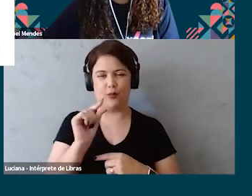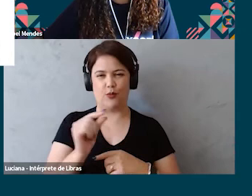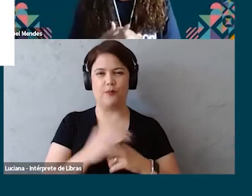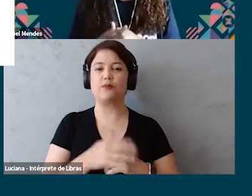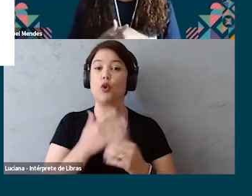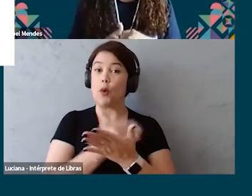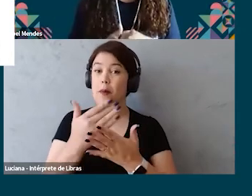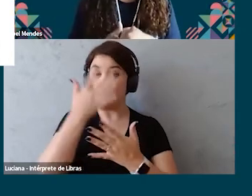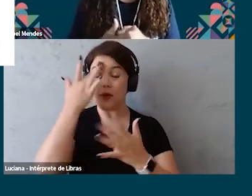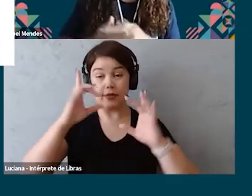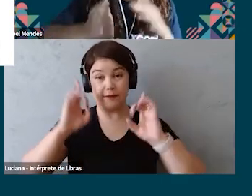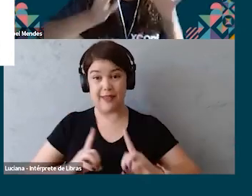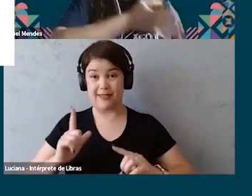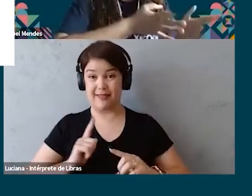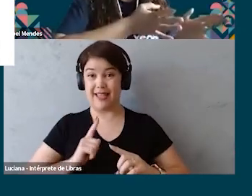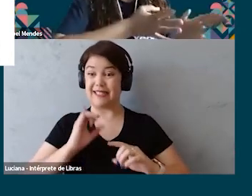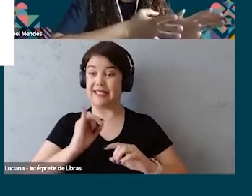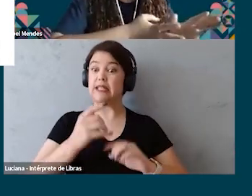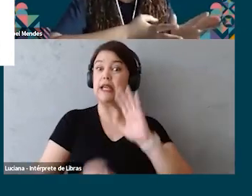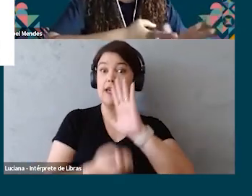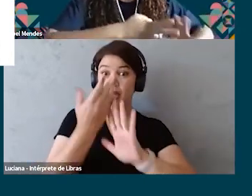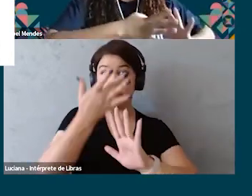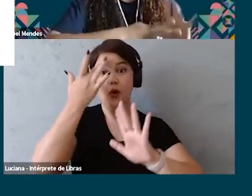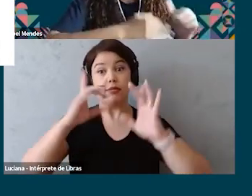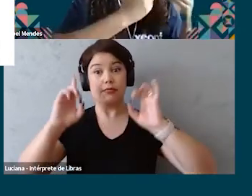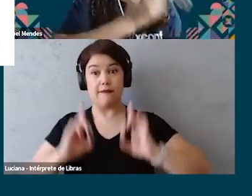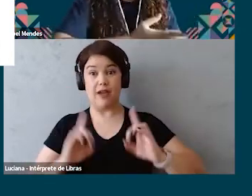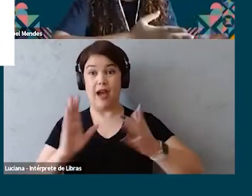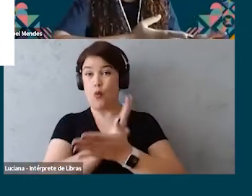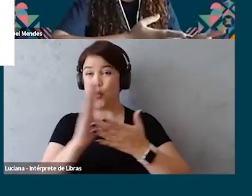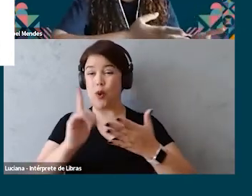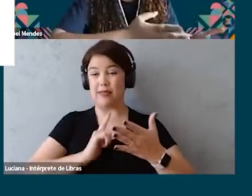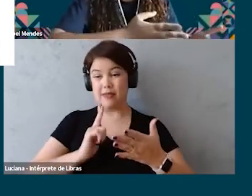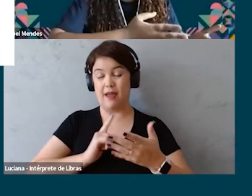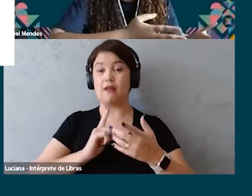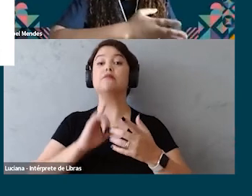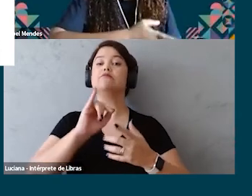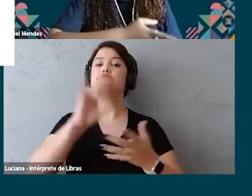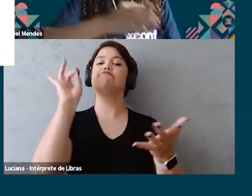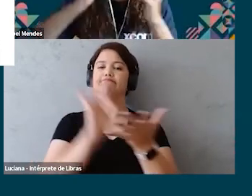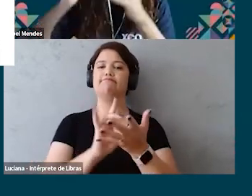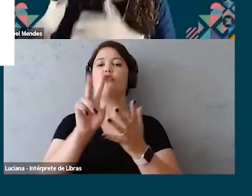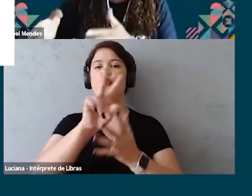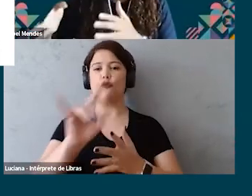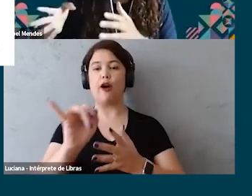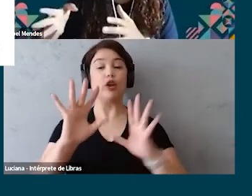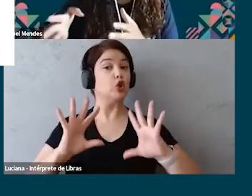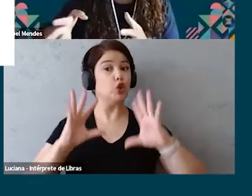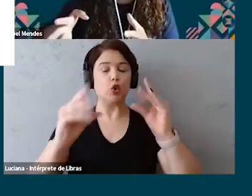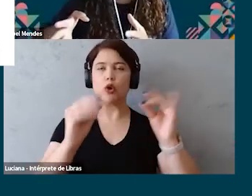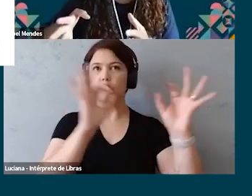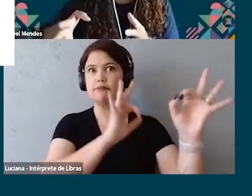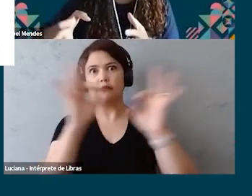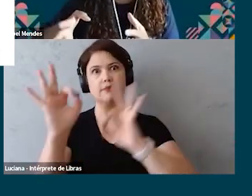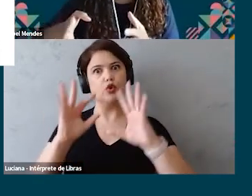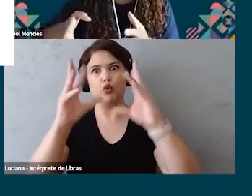Comece focando nas pessoas que têm deficiência, porque se você fizer uma solução para a pessoa que tem algum tipo de deficiência, consequentemente você vai